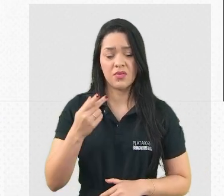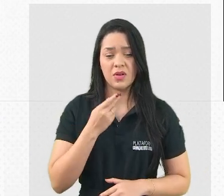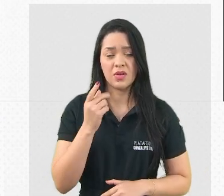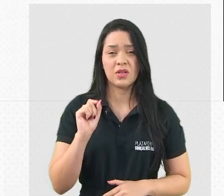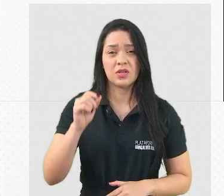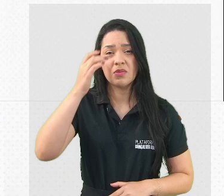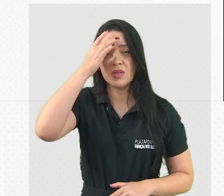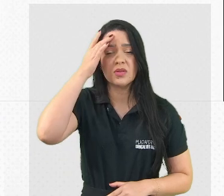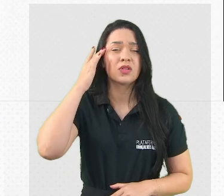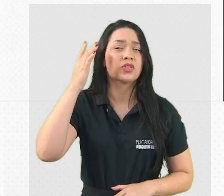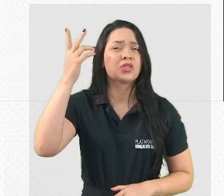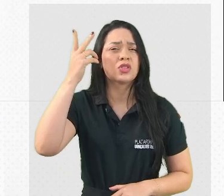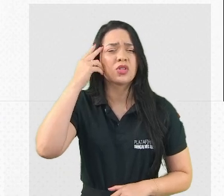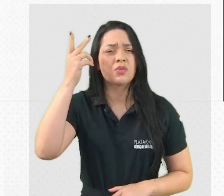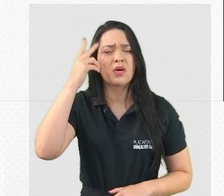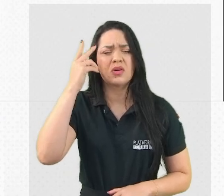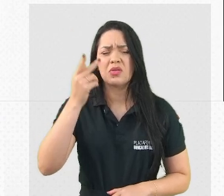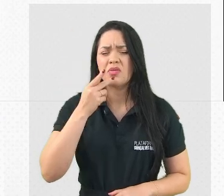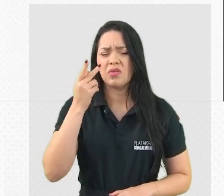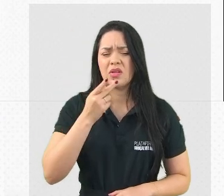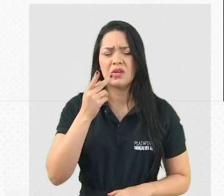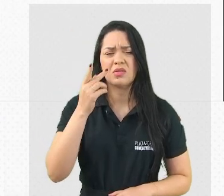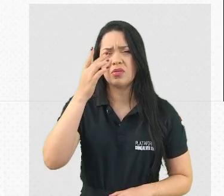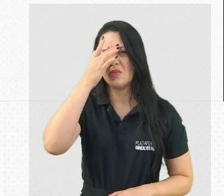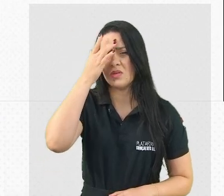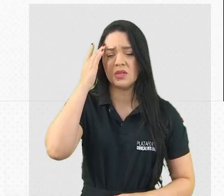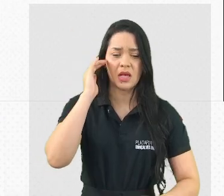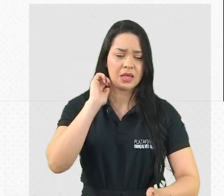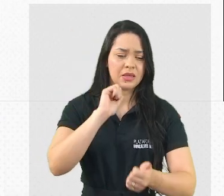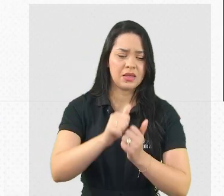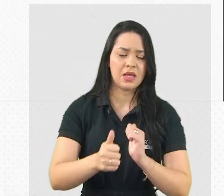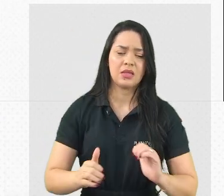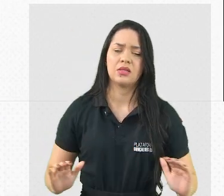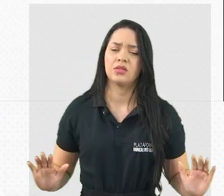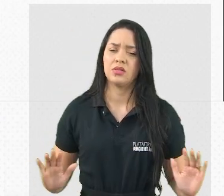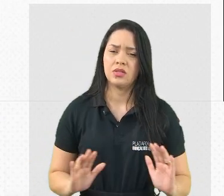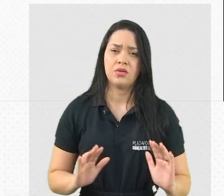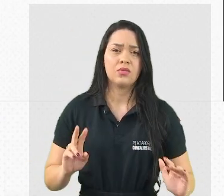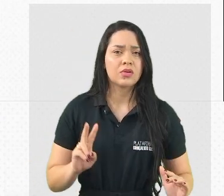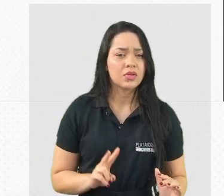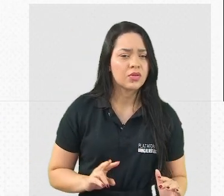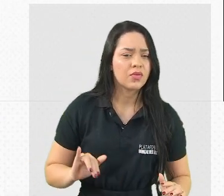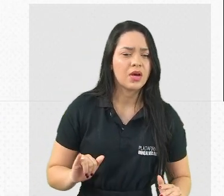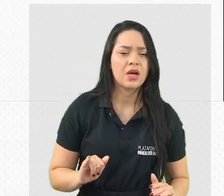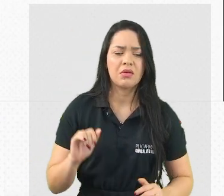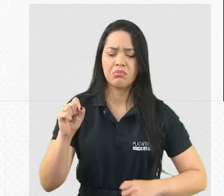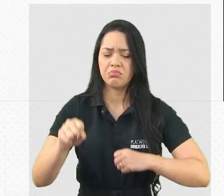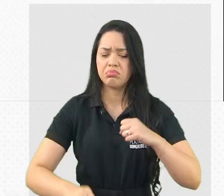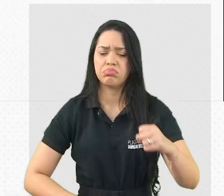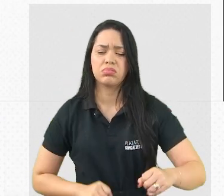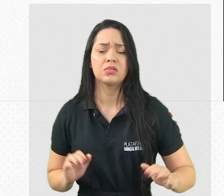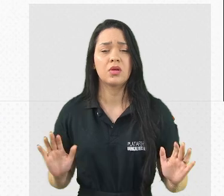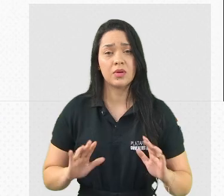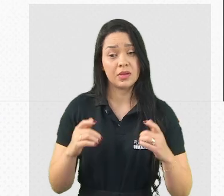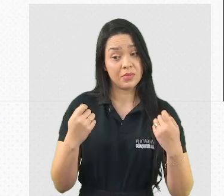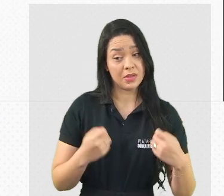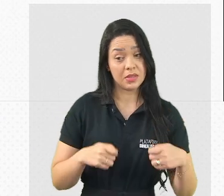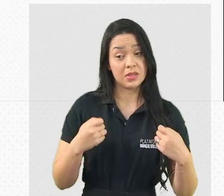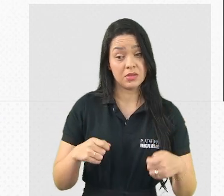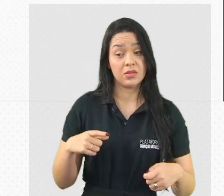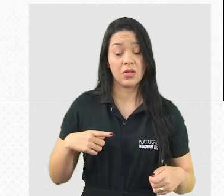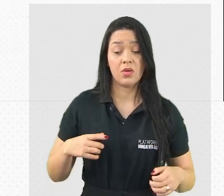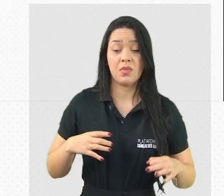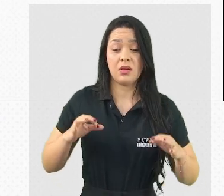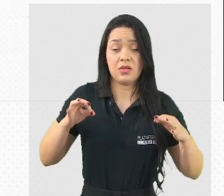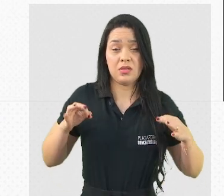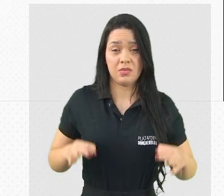pessoas normais, não estou falando de atletas de alta performance que irão performar, de alto rendimento, que necessitam de uma